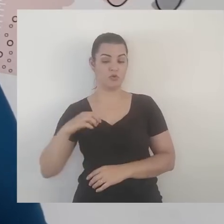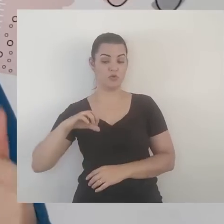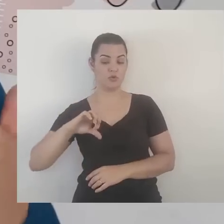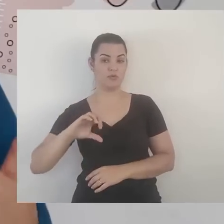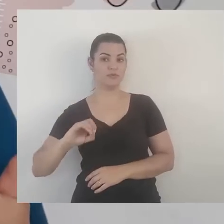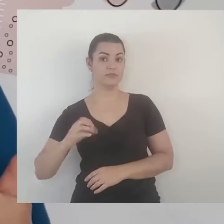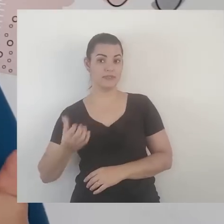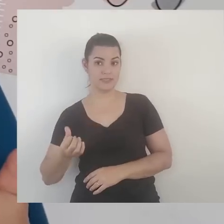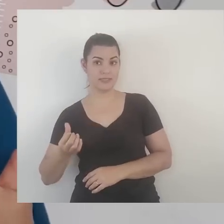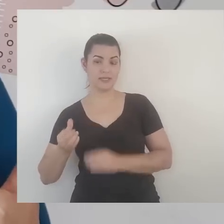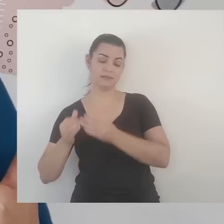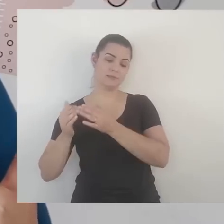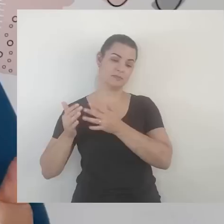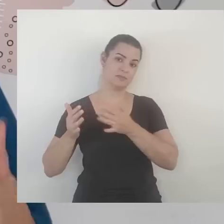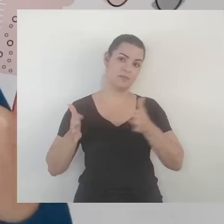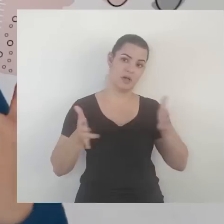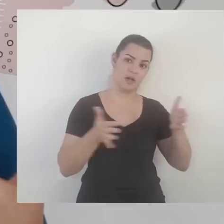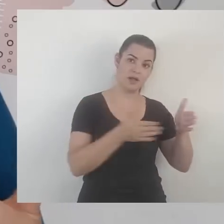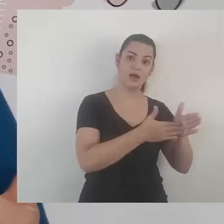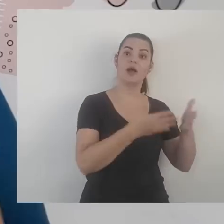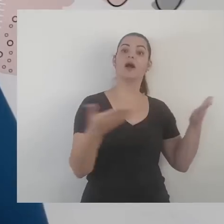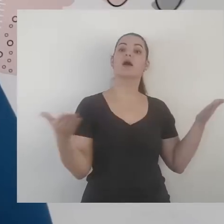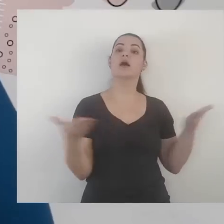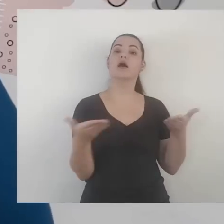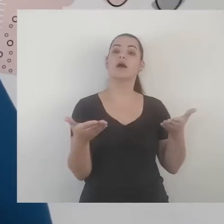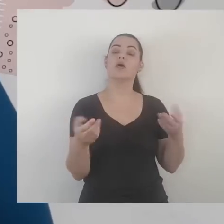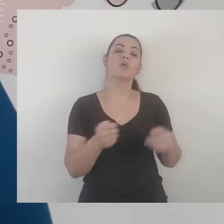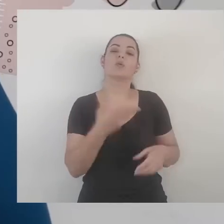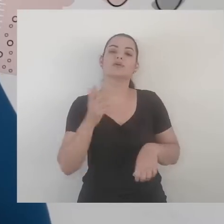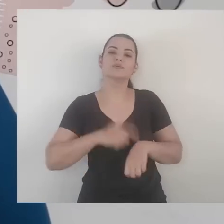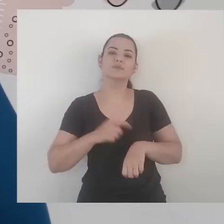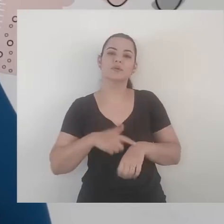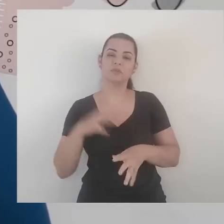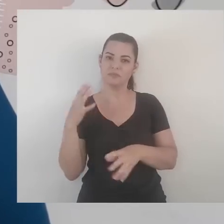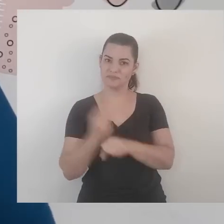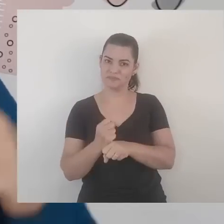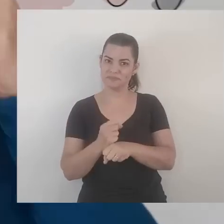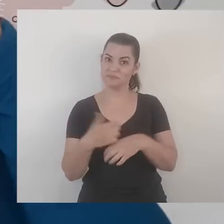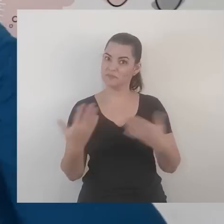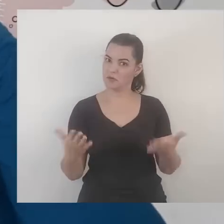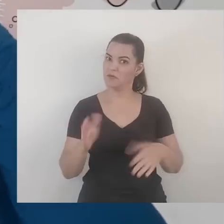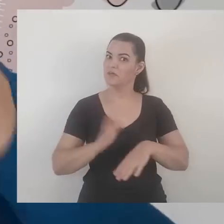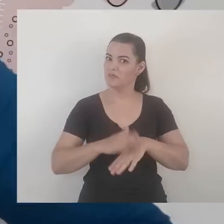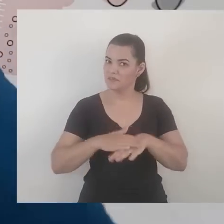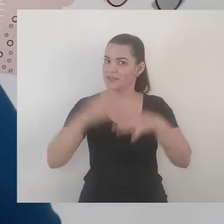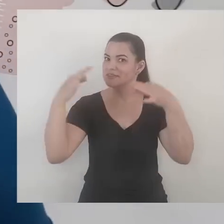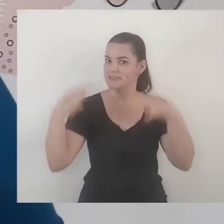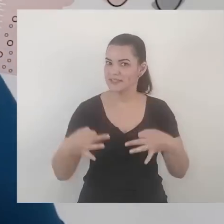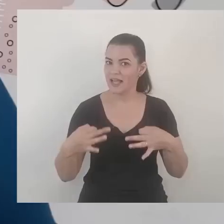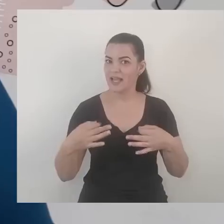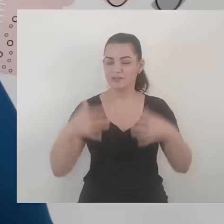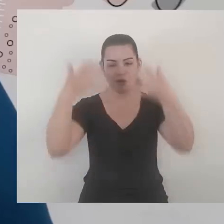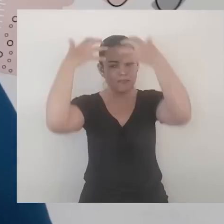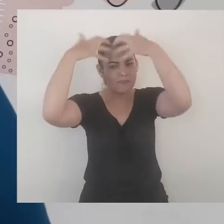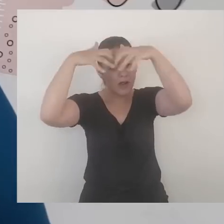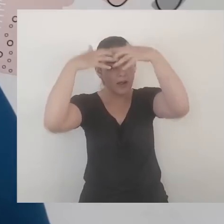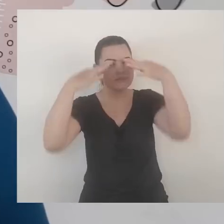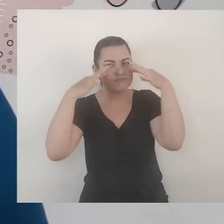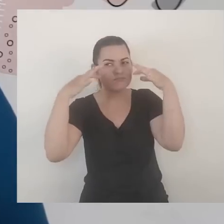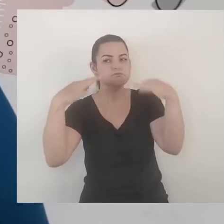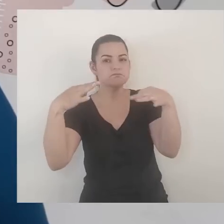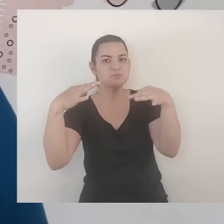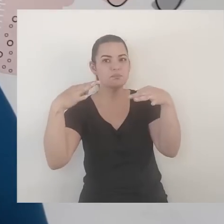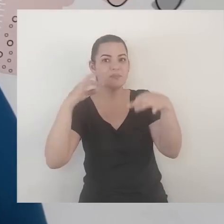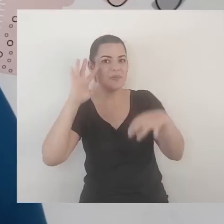1906. Combinado? 1906. Isso. Então, caprichem, cabecinhas